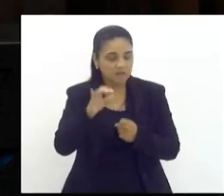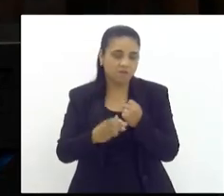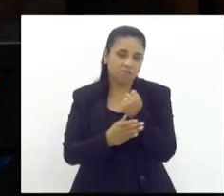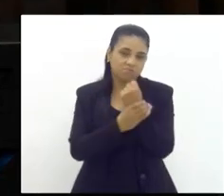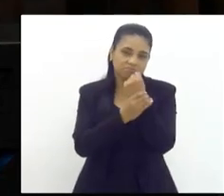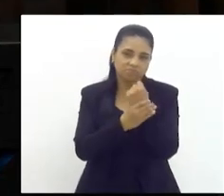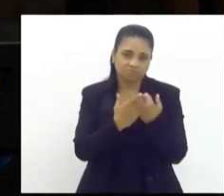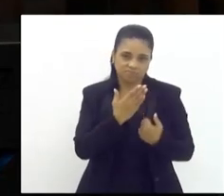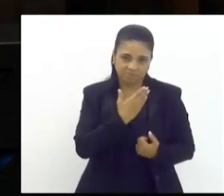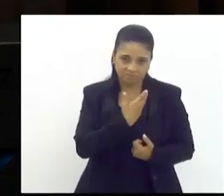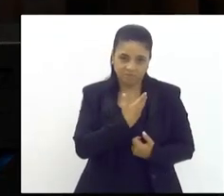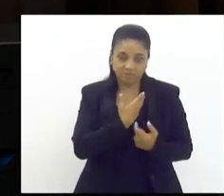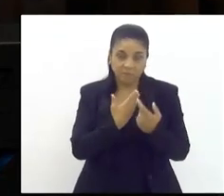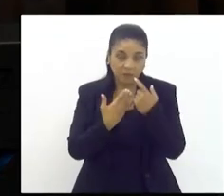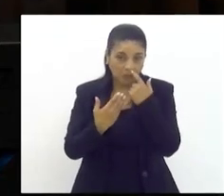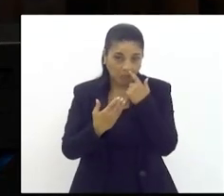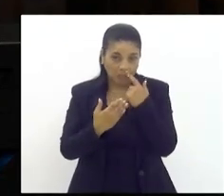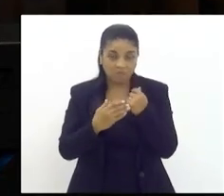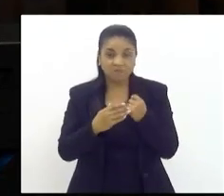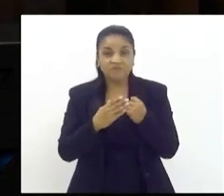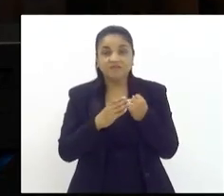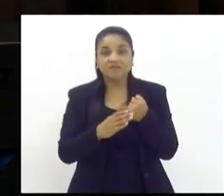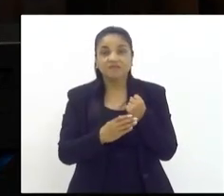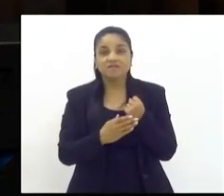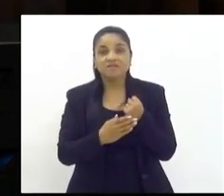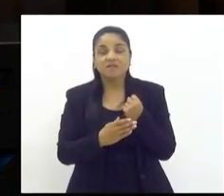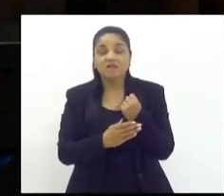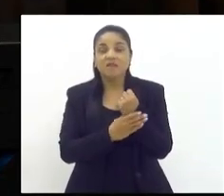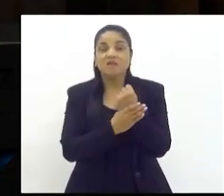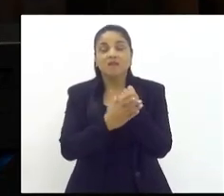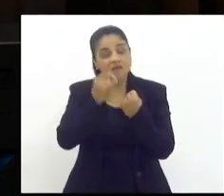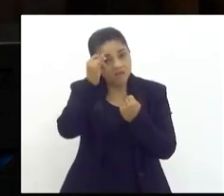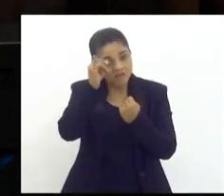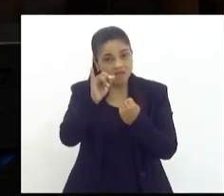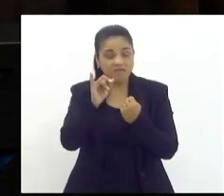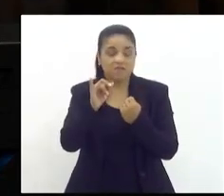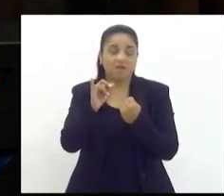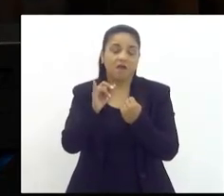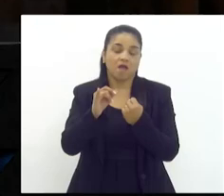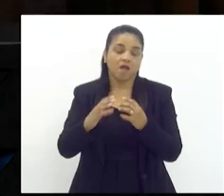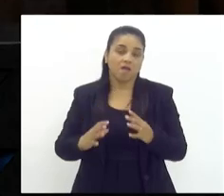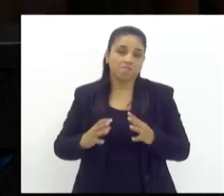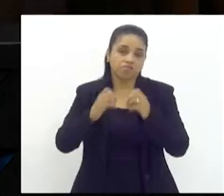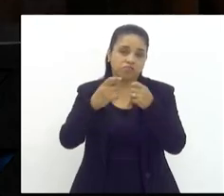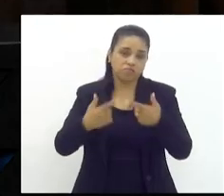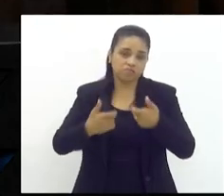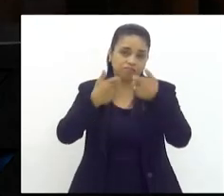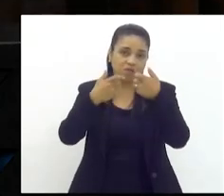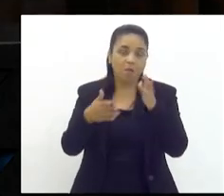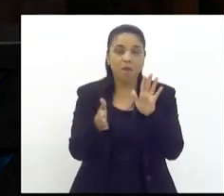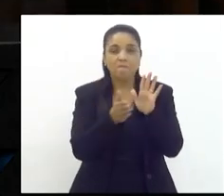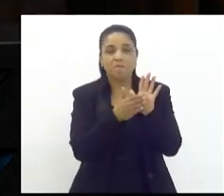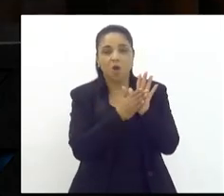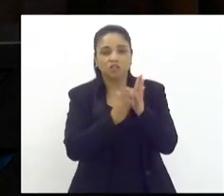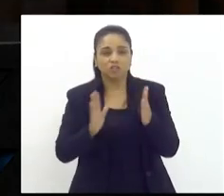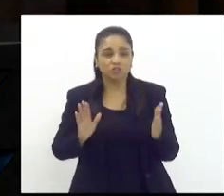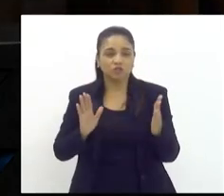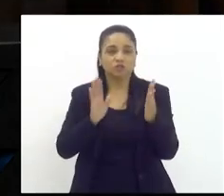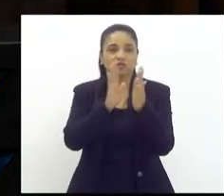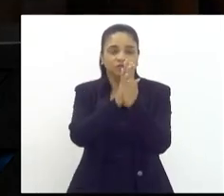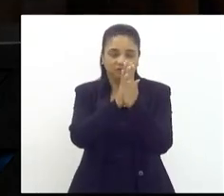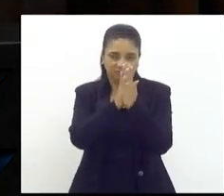Ou seja a uma aposta no confronto há uma aposta